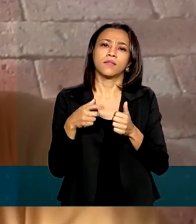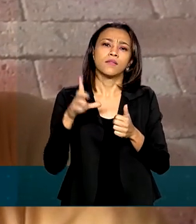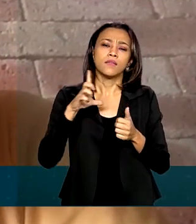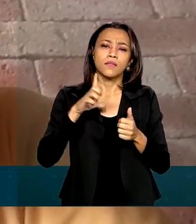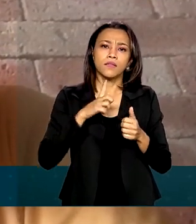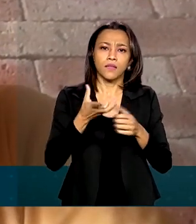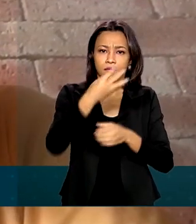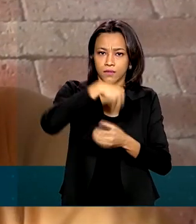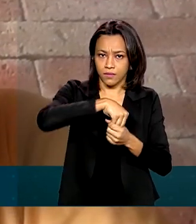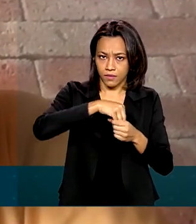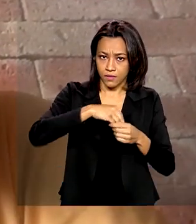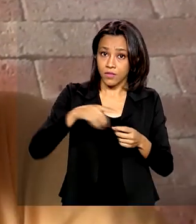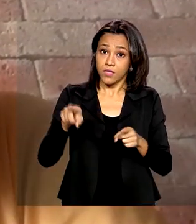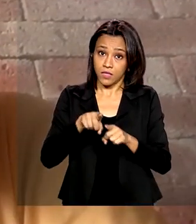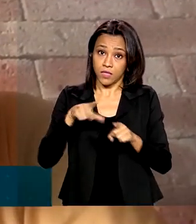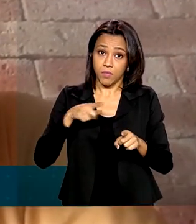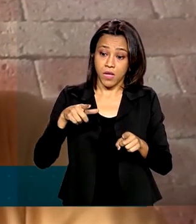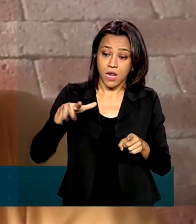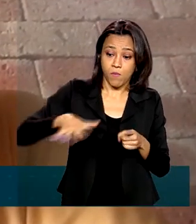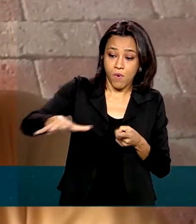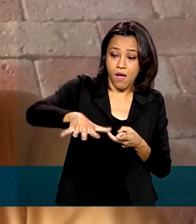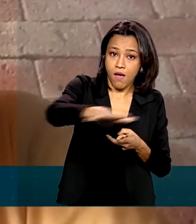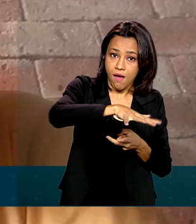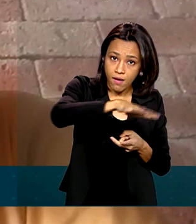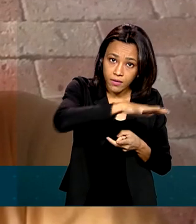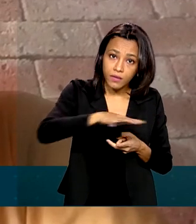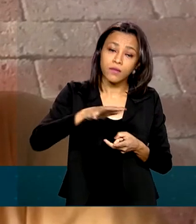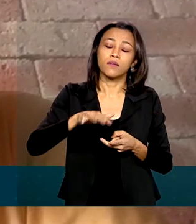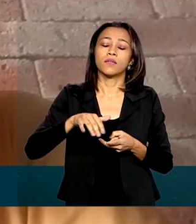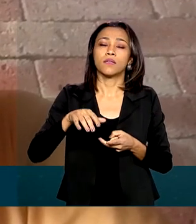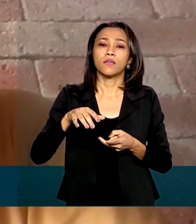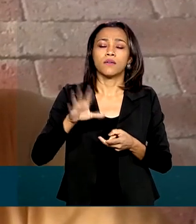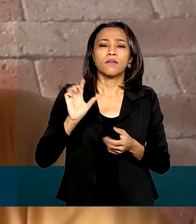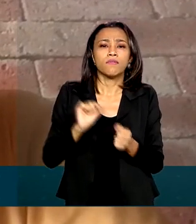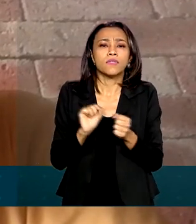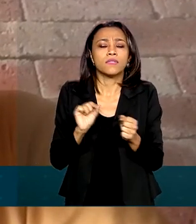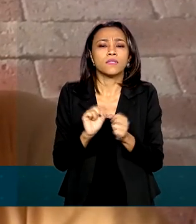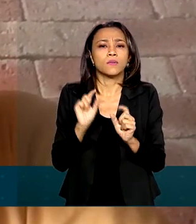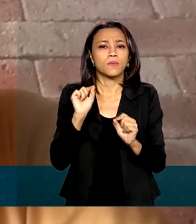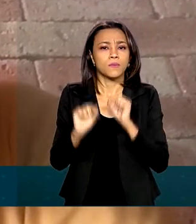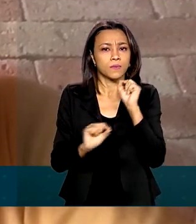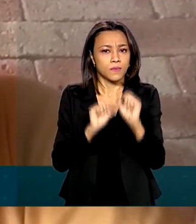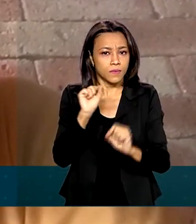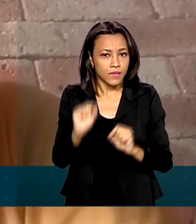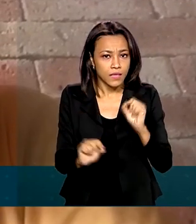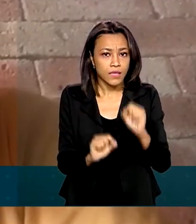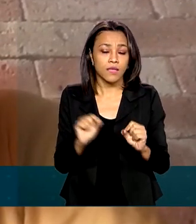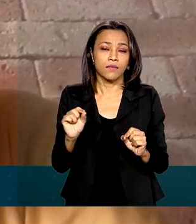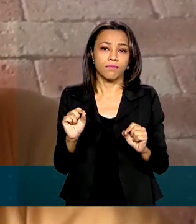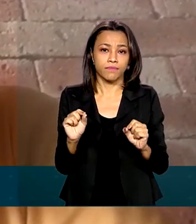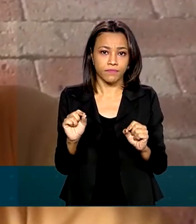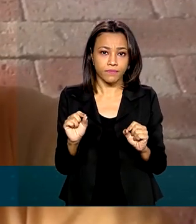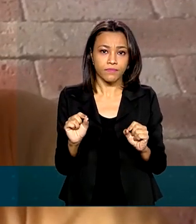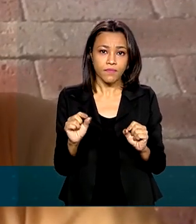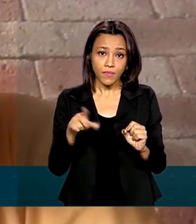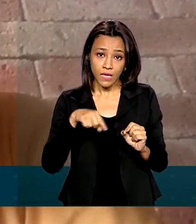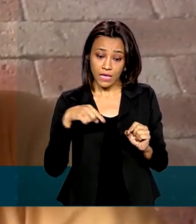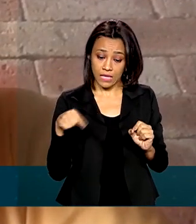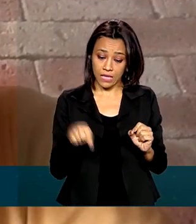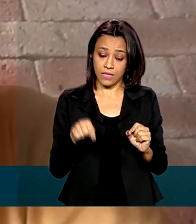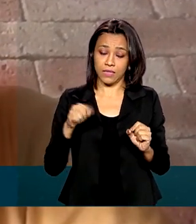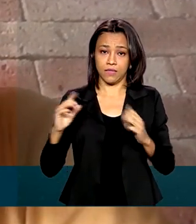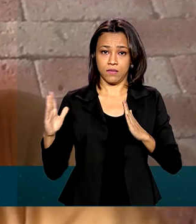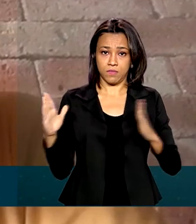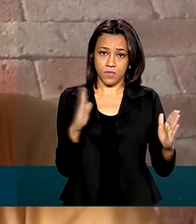parte do nosso setor ao ambiente internacional fazendo com que temas de força maior a